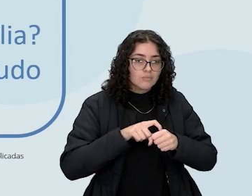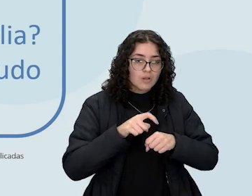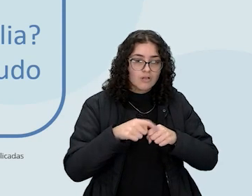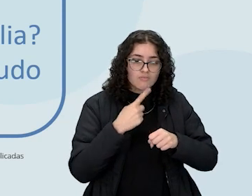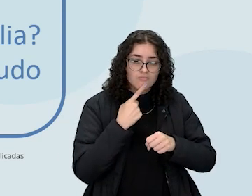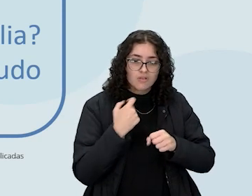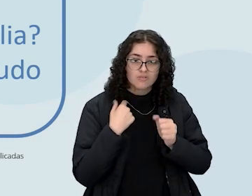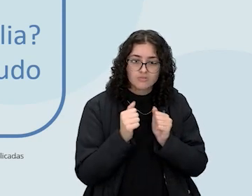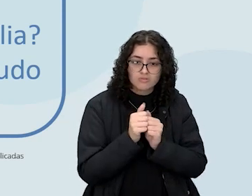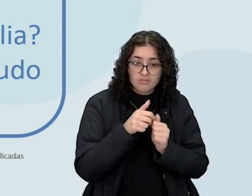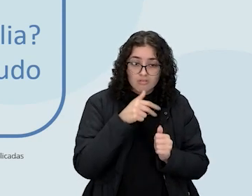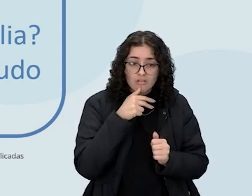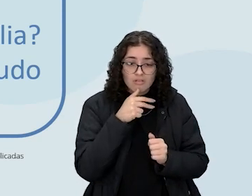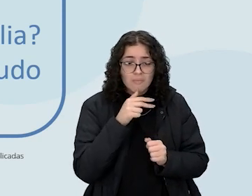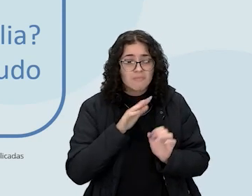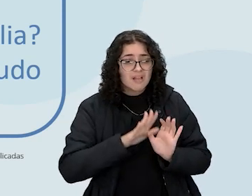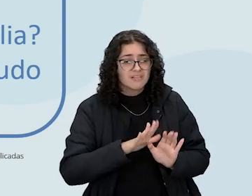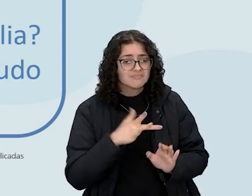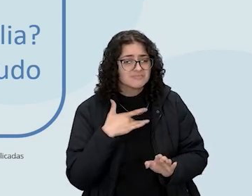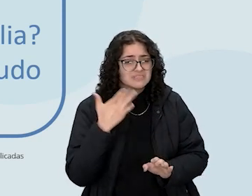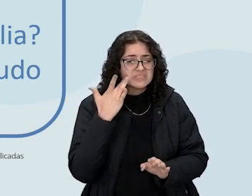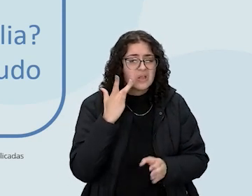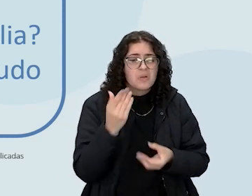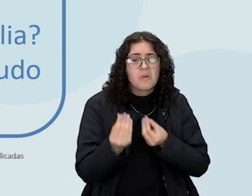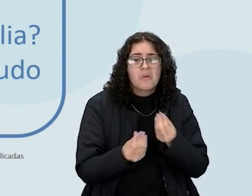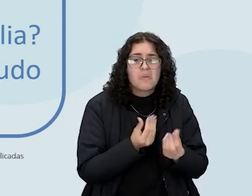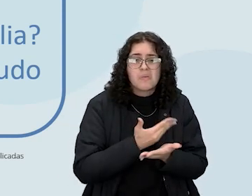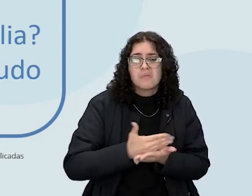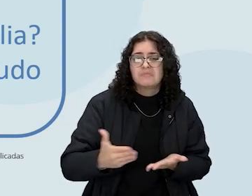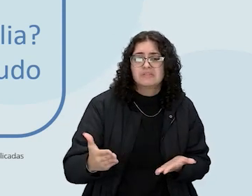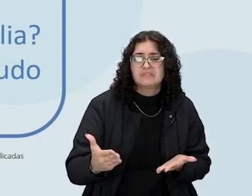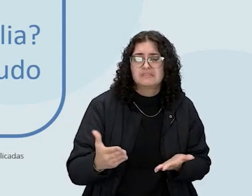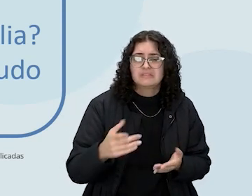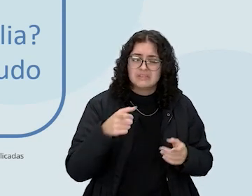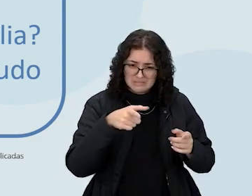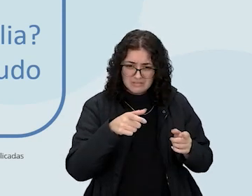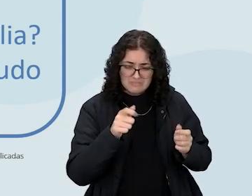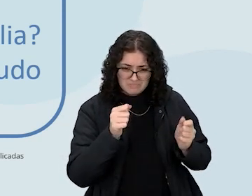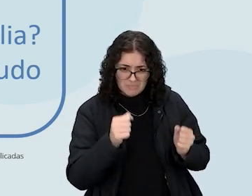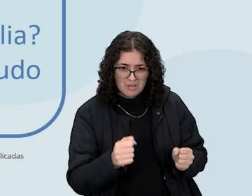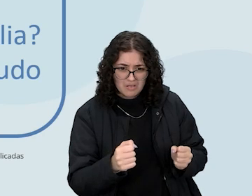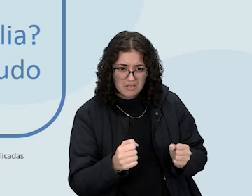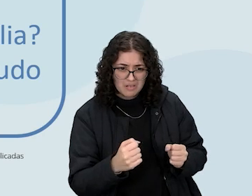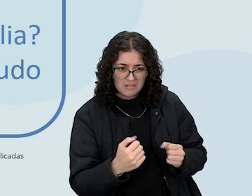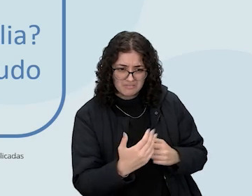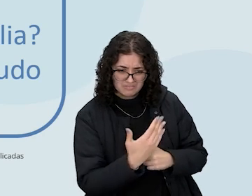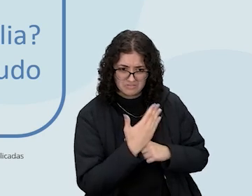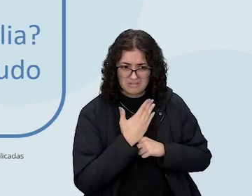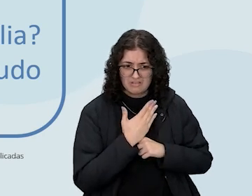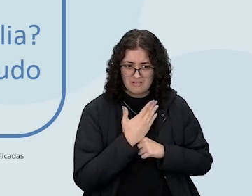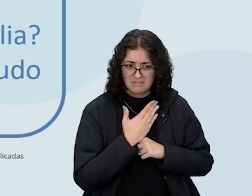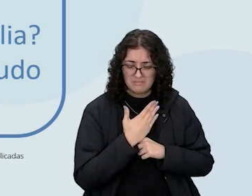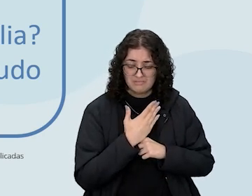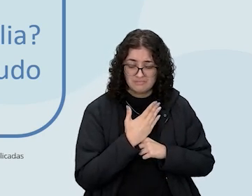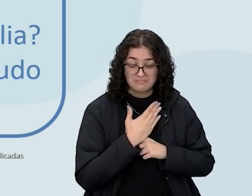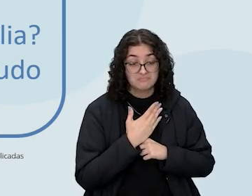neta, mas não sei como começar. Será que você pode me